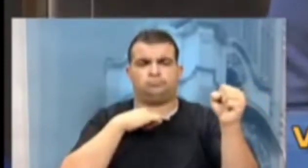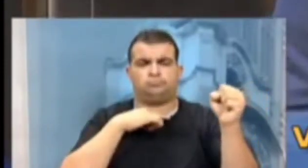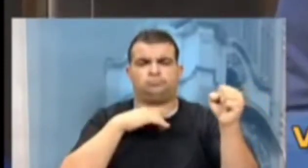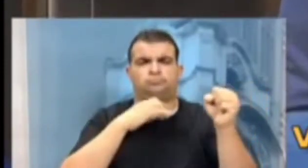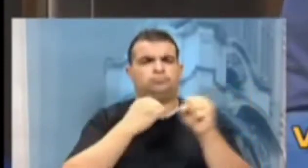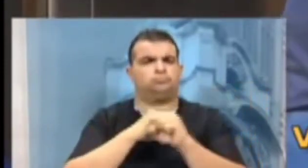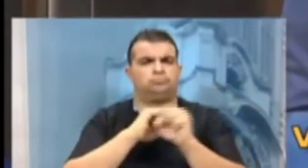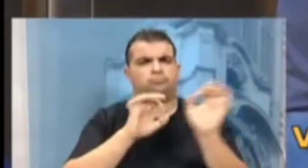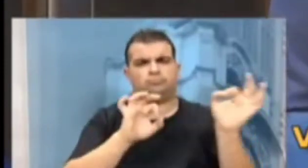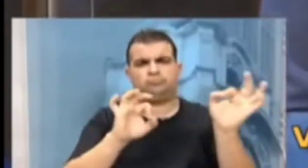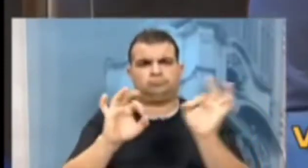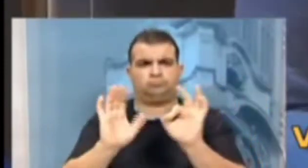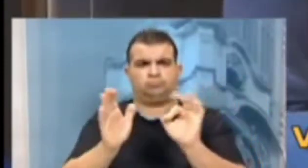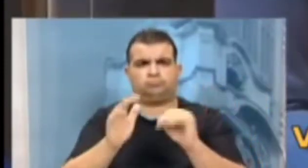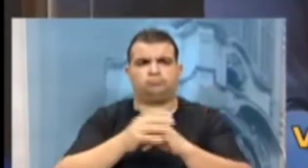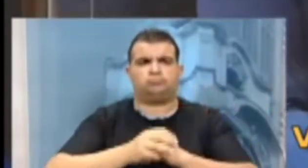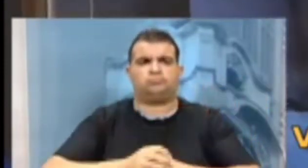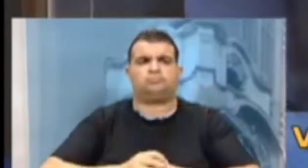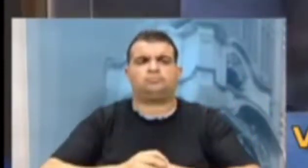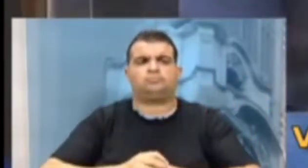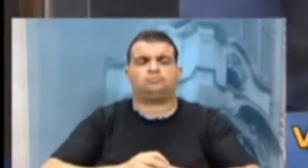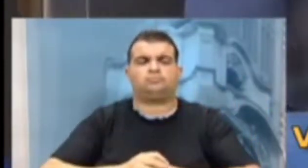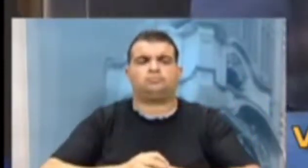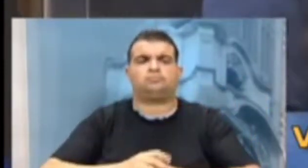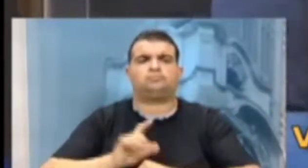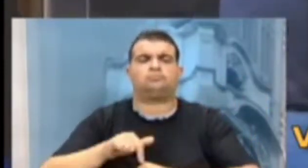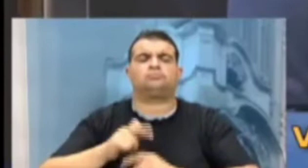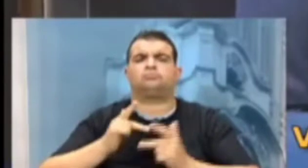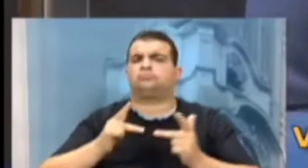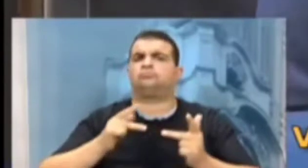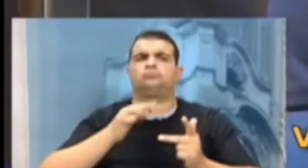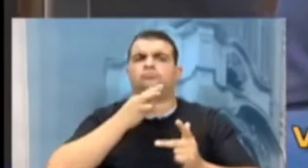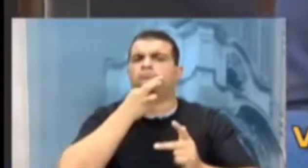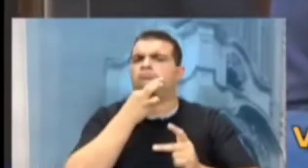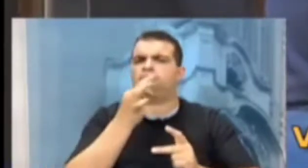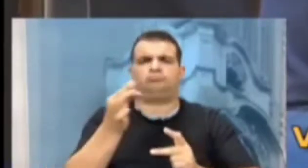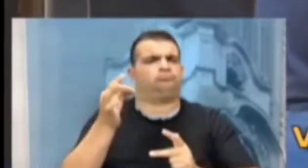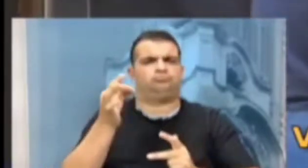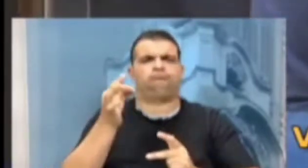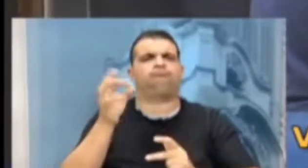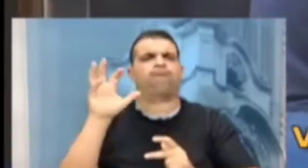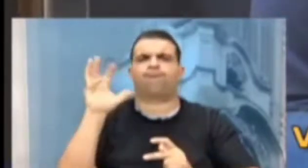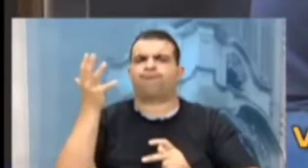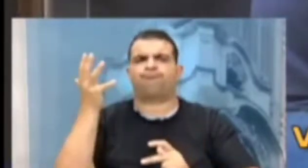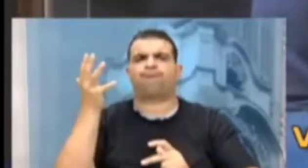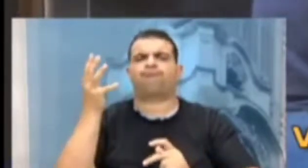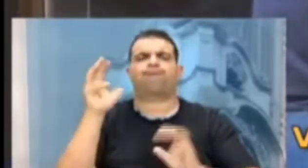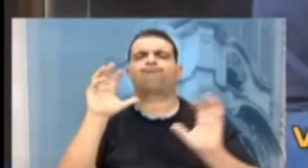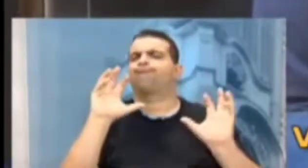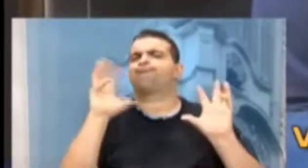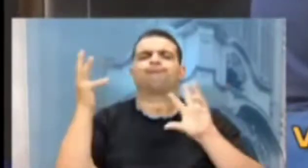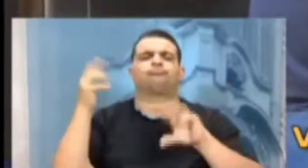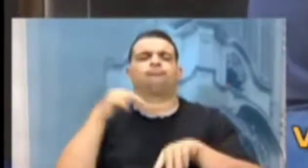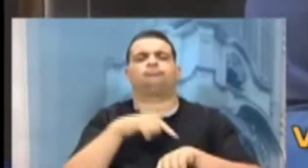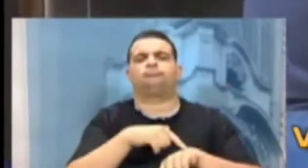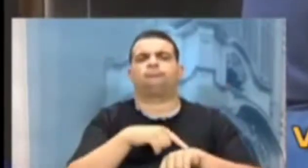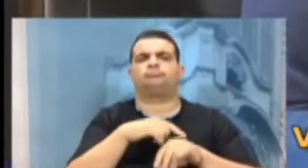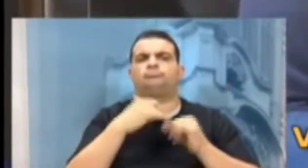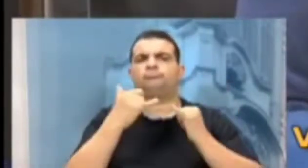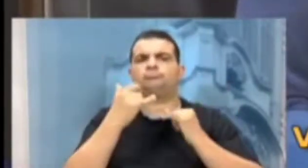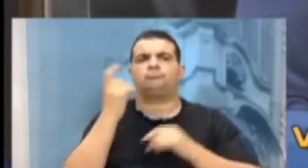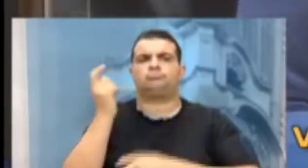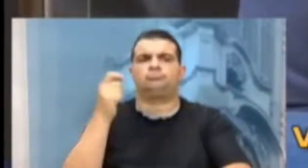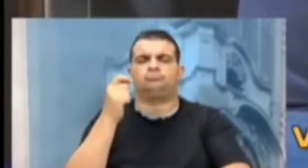com maior frequência que são as tragédias ambientais e enquanto Rio Grande do